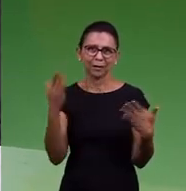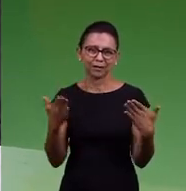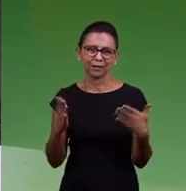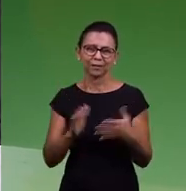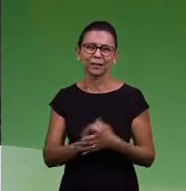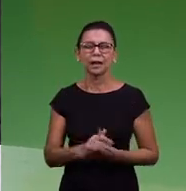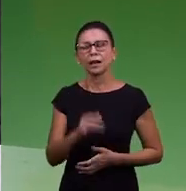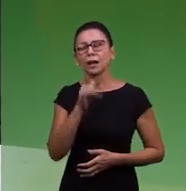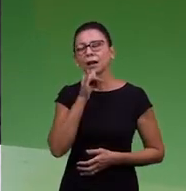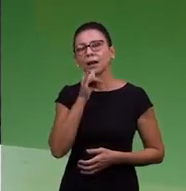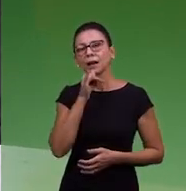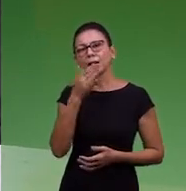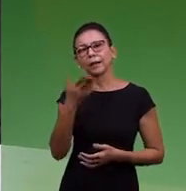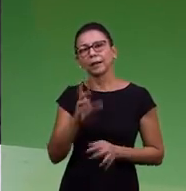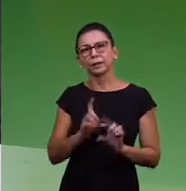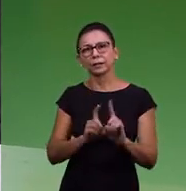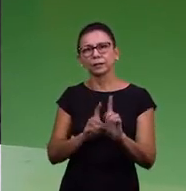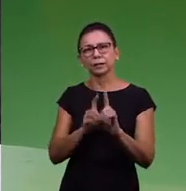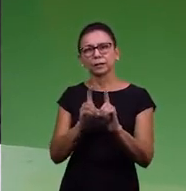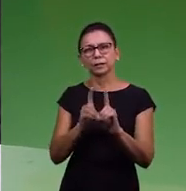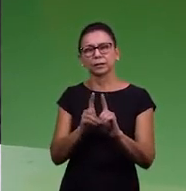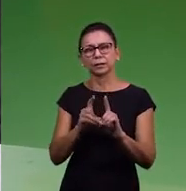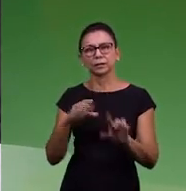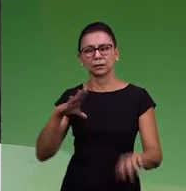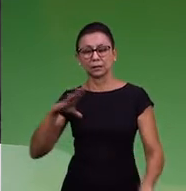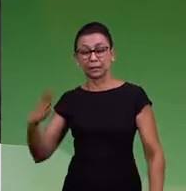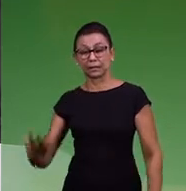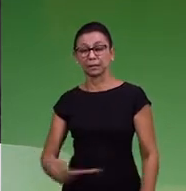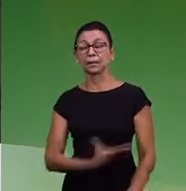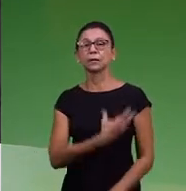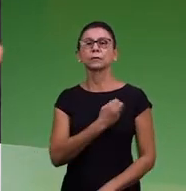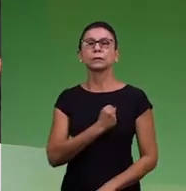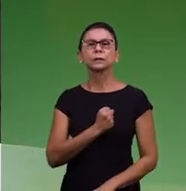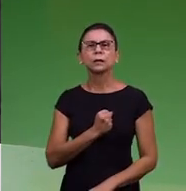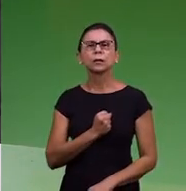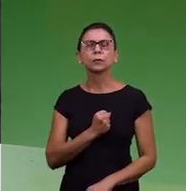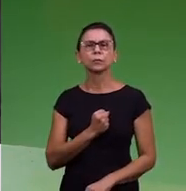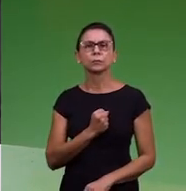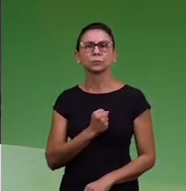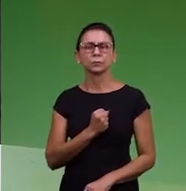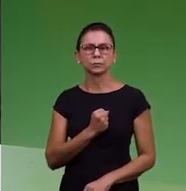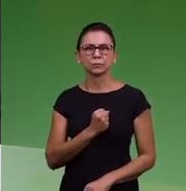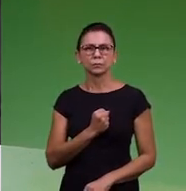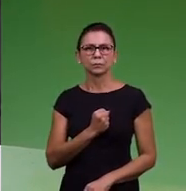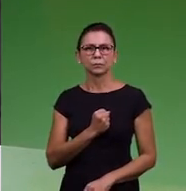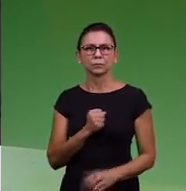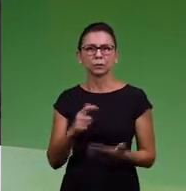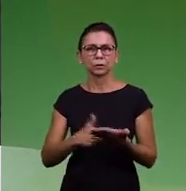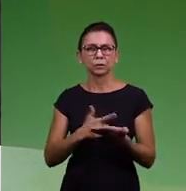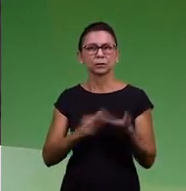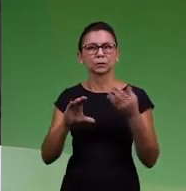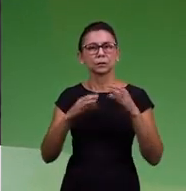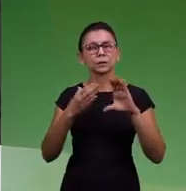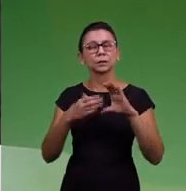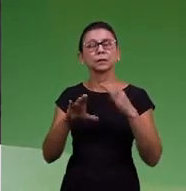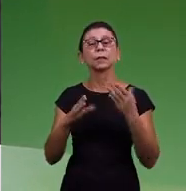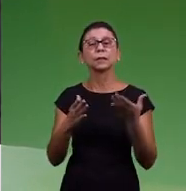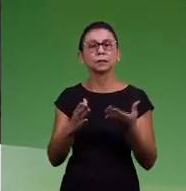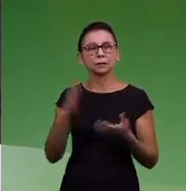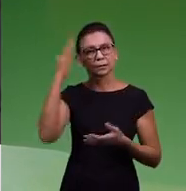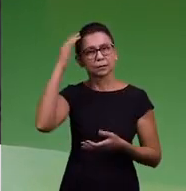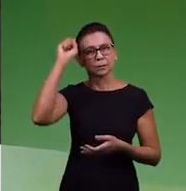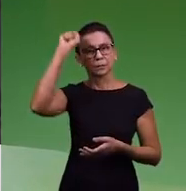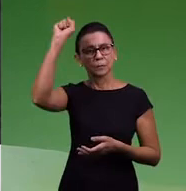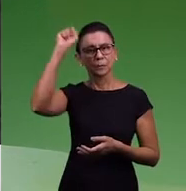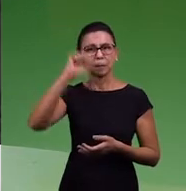agora. Por exemplo, a doutrina de salvação. Onde nós achamos a doutrina de salvação no livro de Cantares de Salomão? Salvação